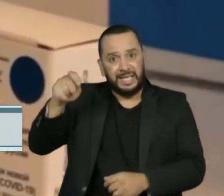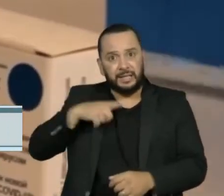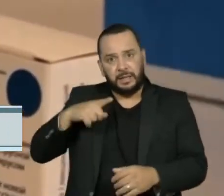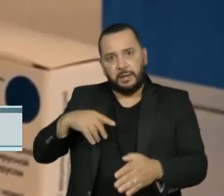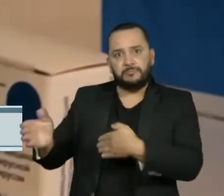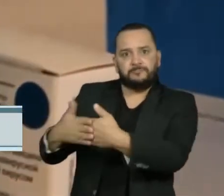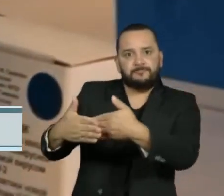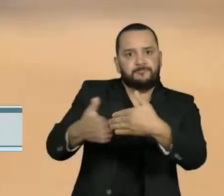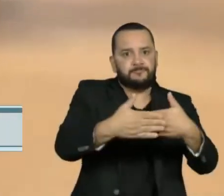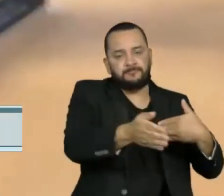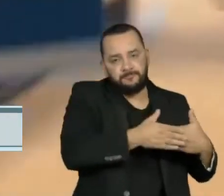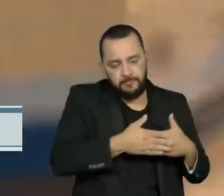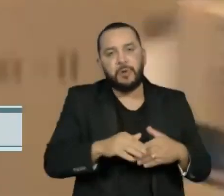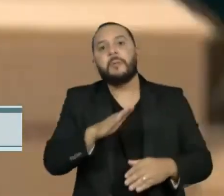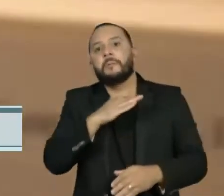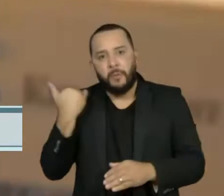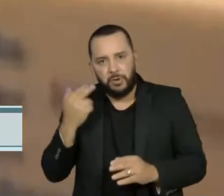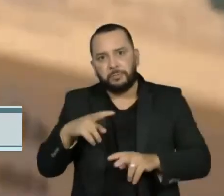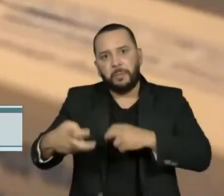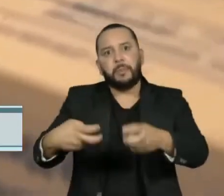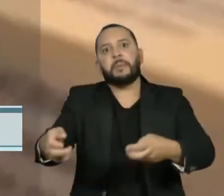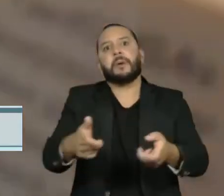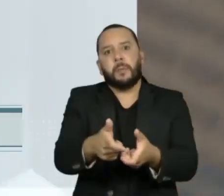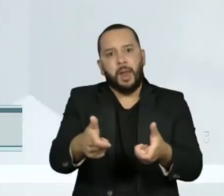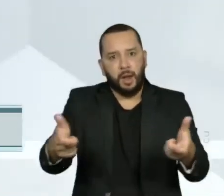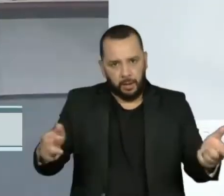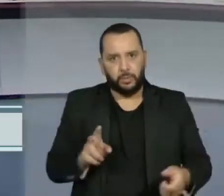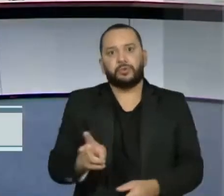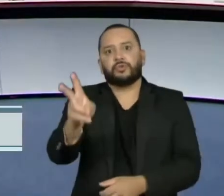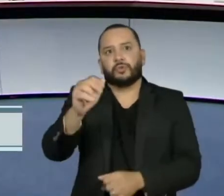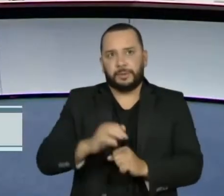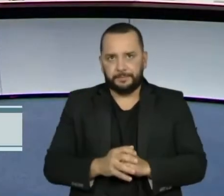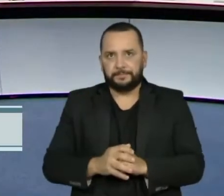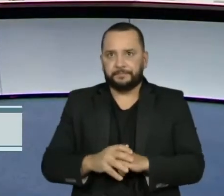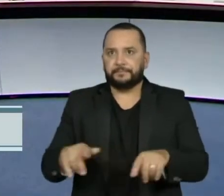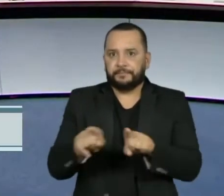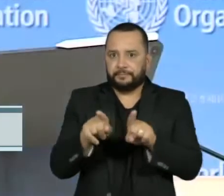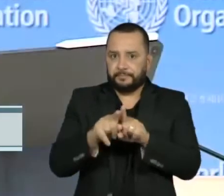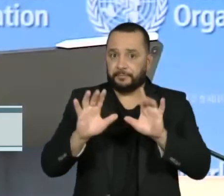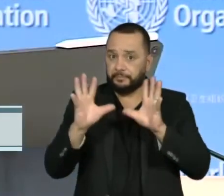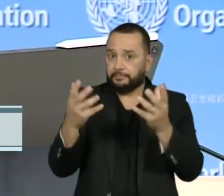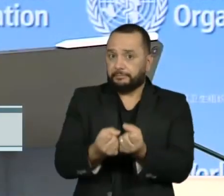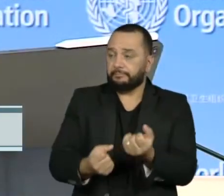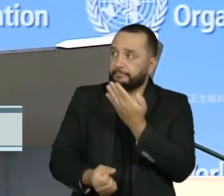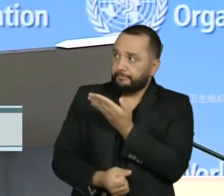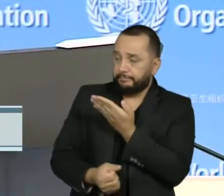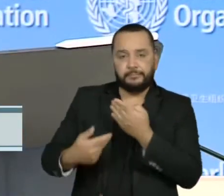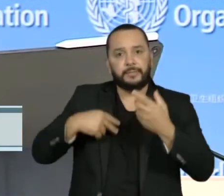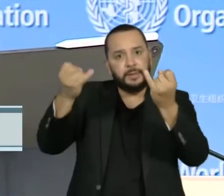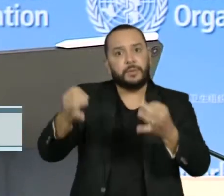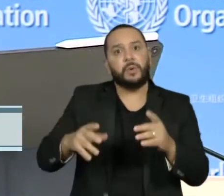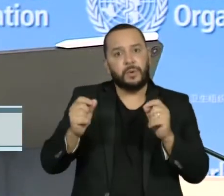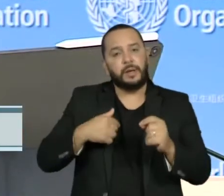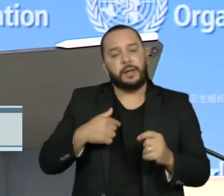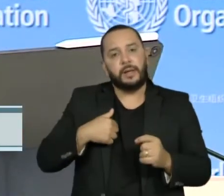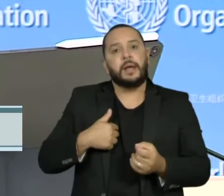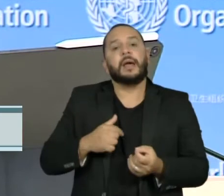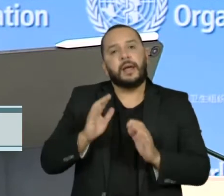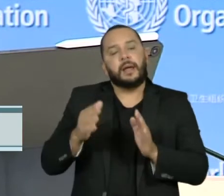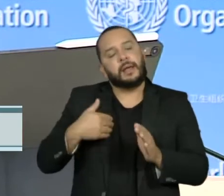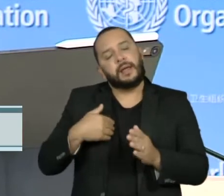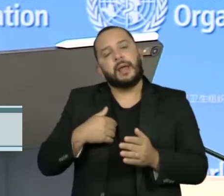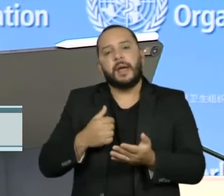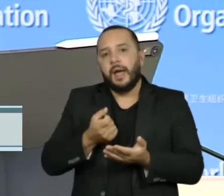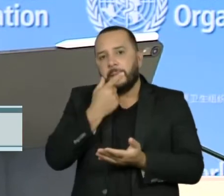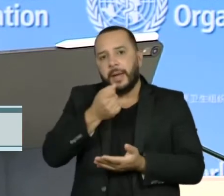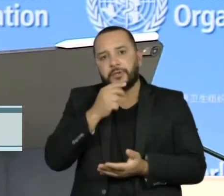e mortes por coronavírus continuam aumentando. A Organização Mundial de Saúde informou que o medicamento Remdesivir não